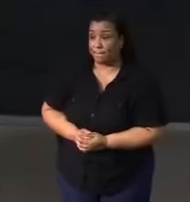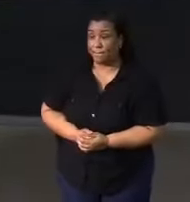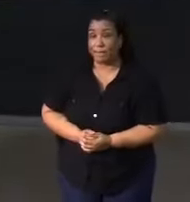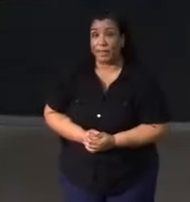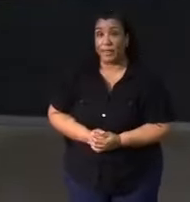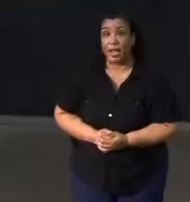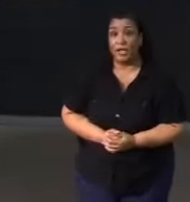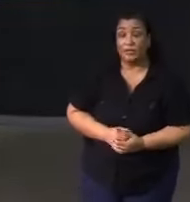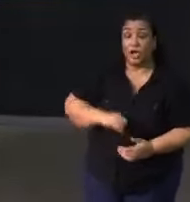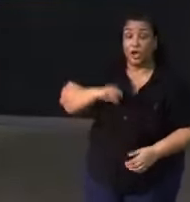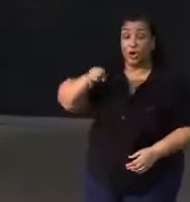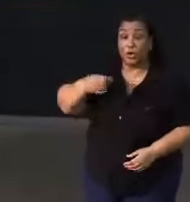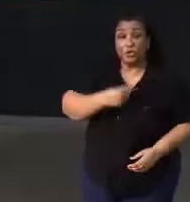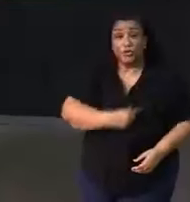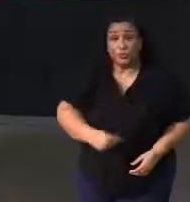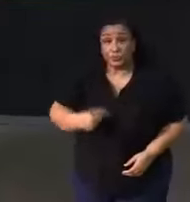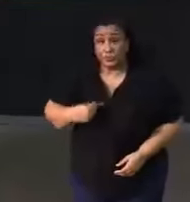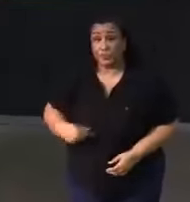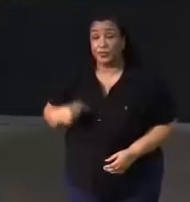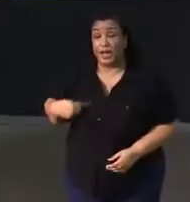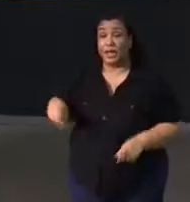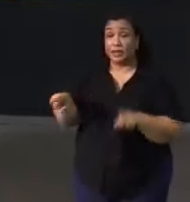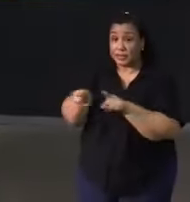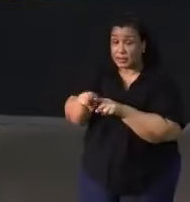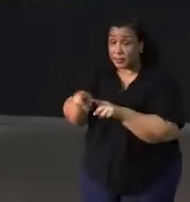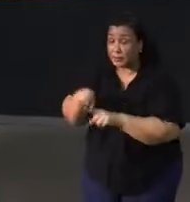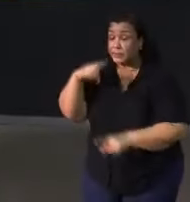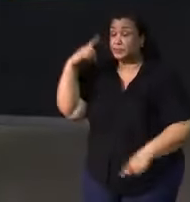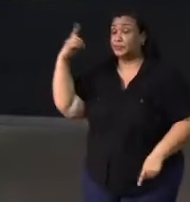Tanto José como Davi